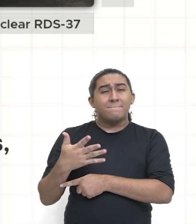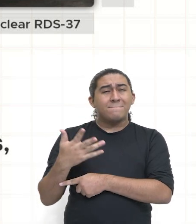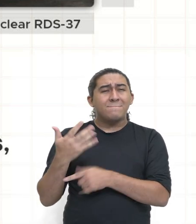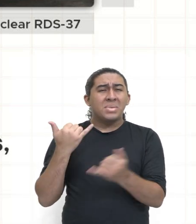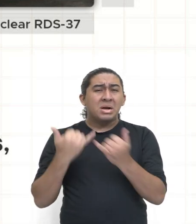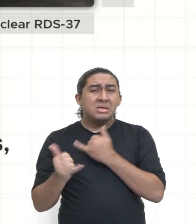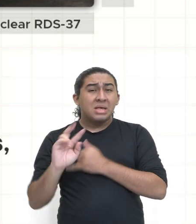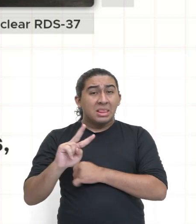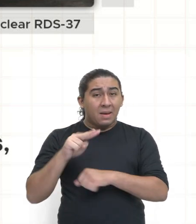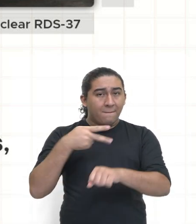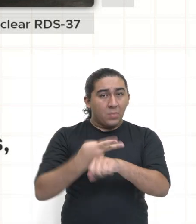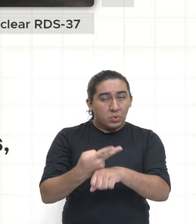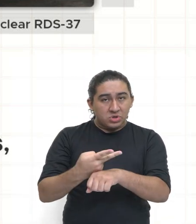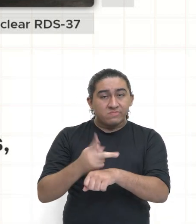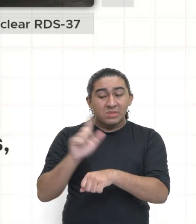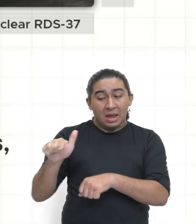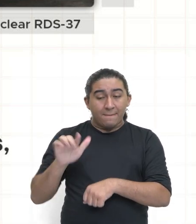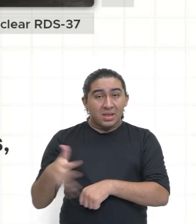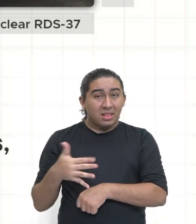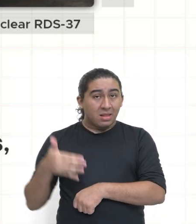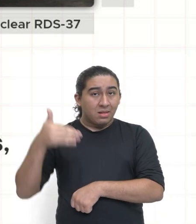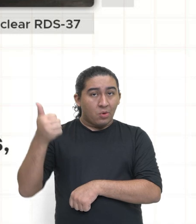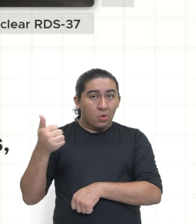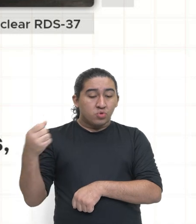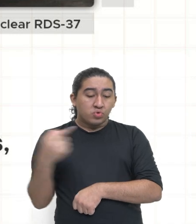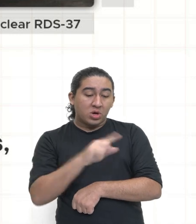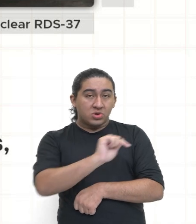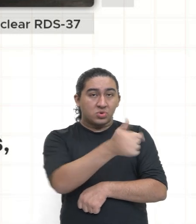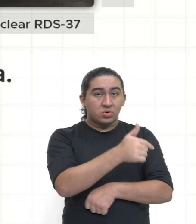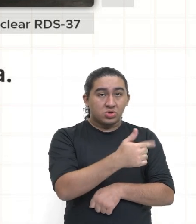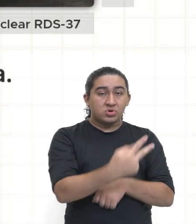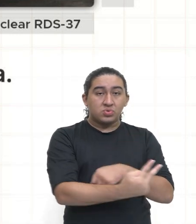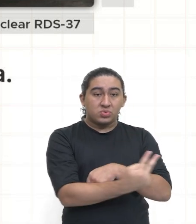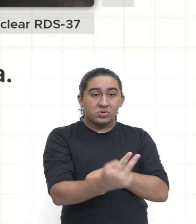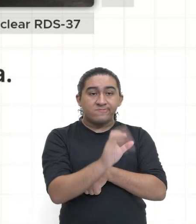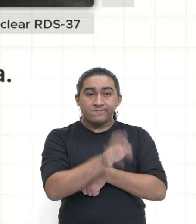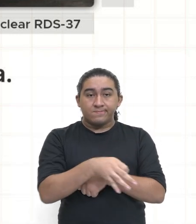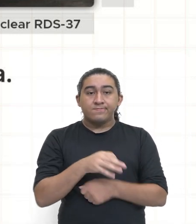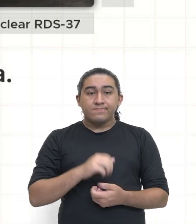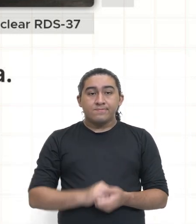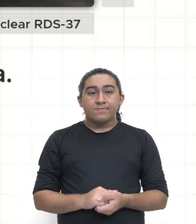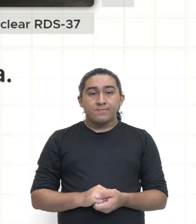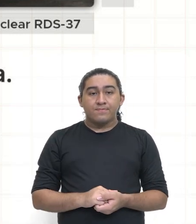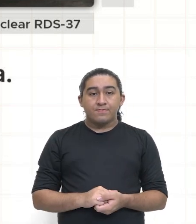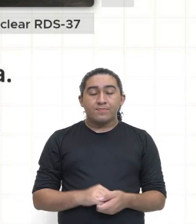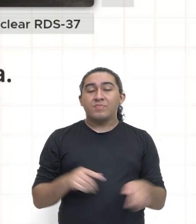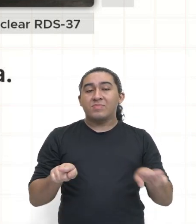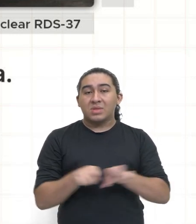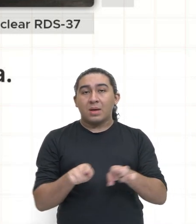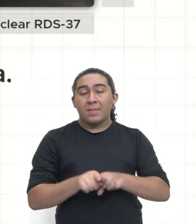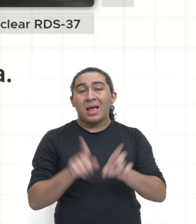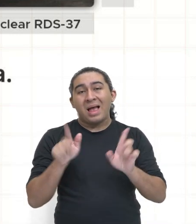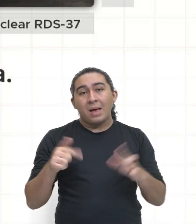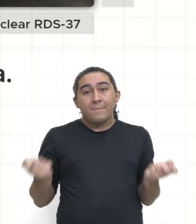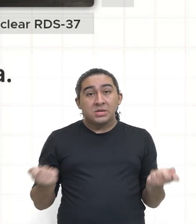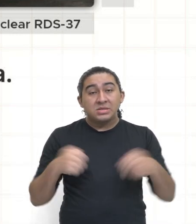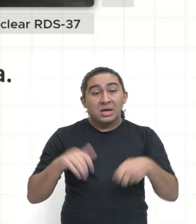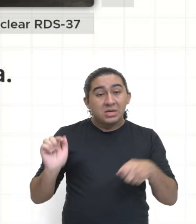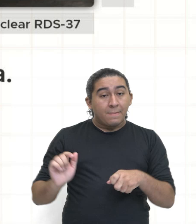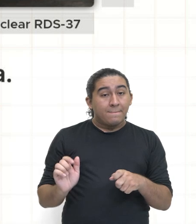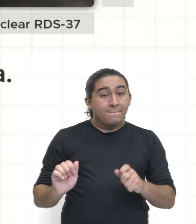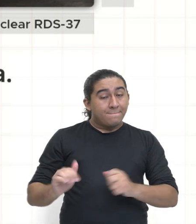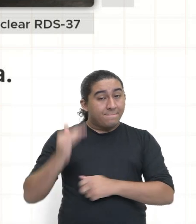vão vir depois dessas bombas atômicas de Hiroshima e Nagasaki, certo? Bombas atômicas mais potentes que as